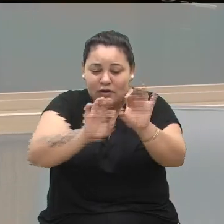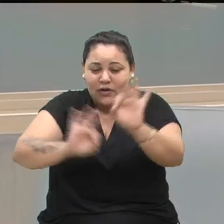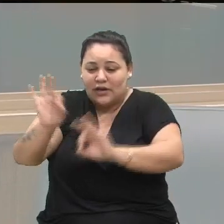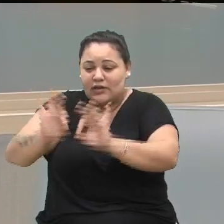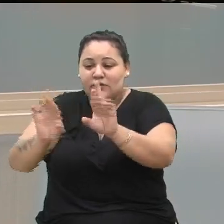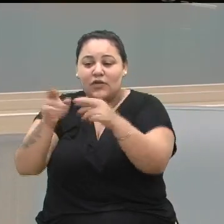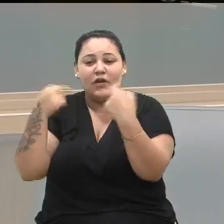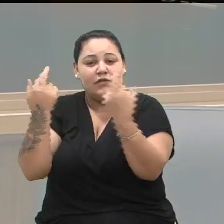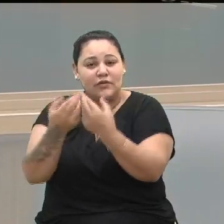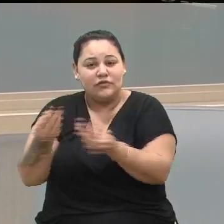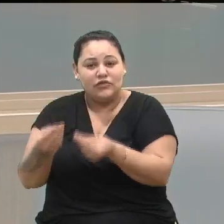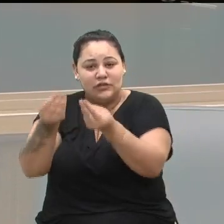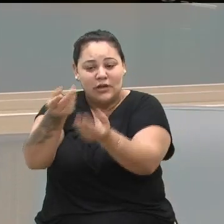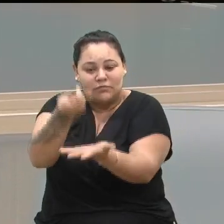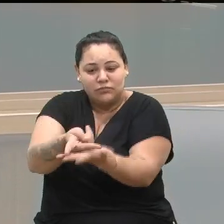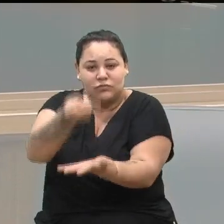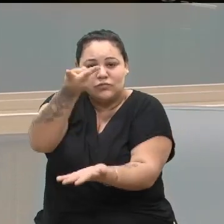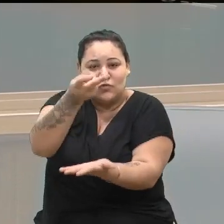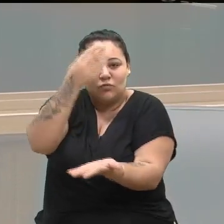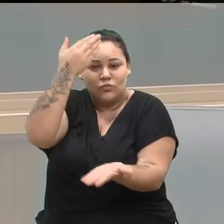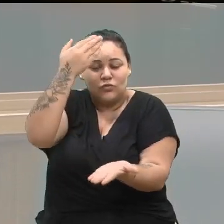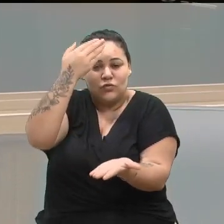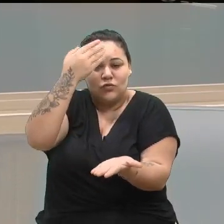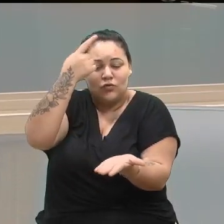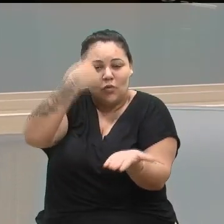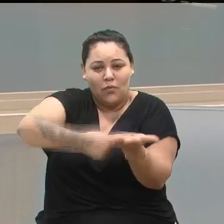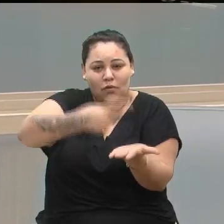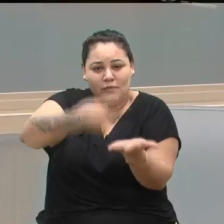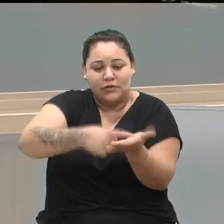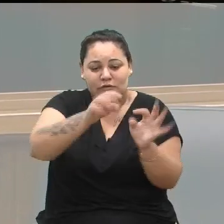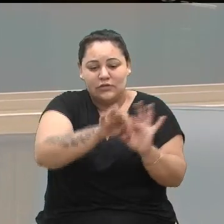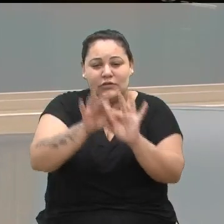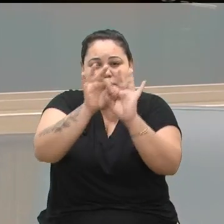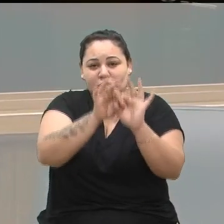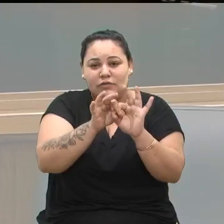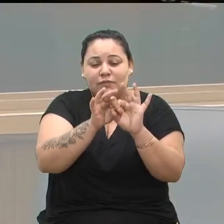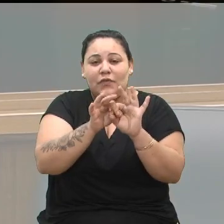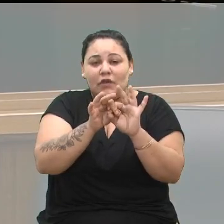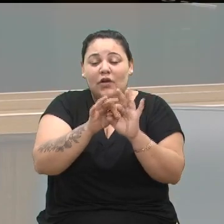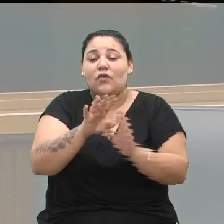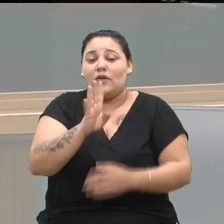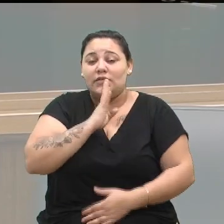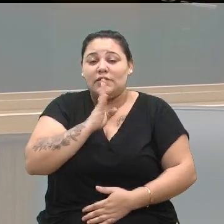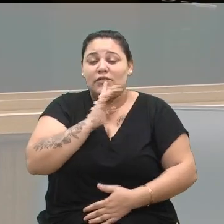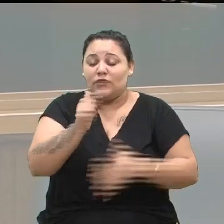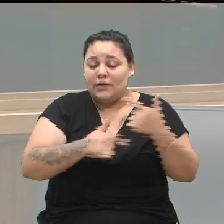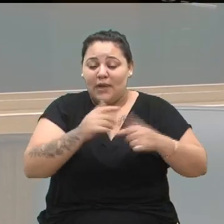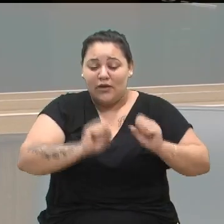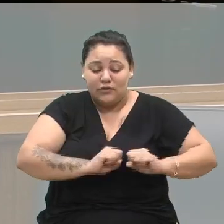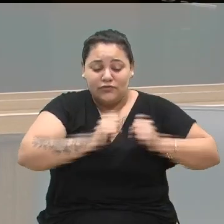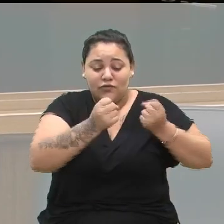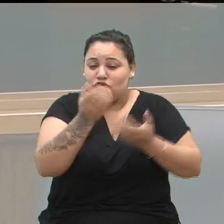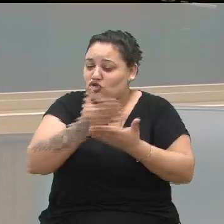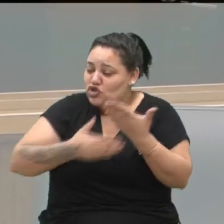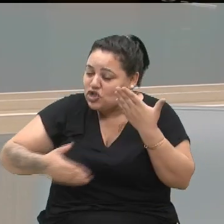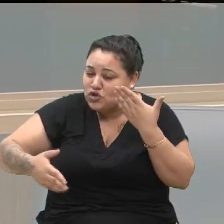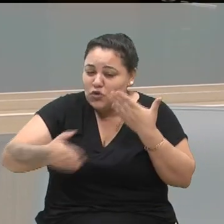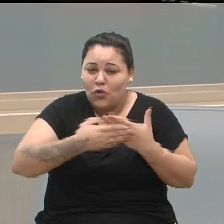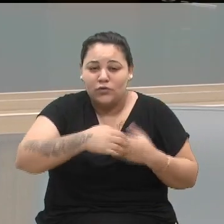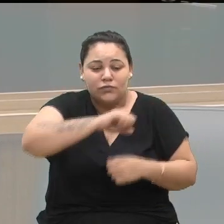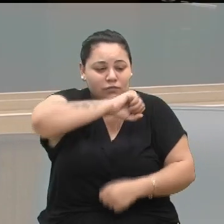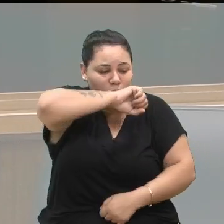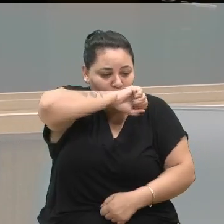Compromissos pela União, reconhecendo o trabalho dedicado dos caciques, babalorixás e alorixás. O marco notável de sua atuação